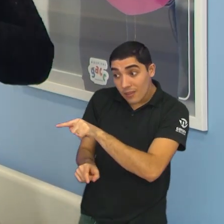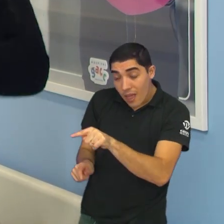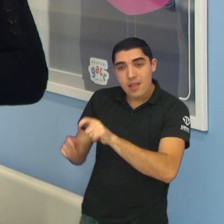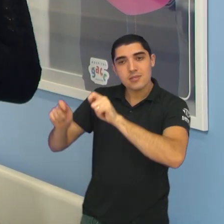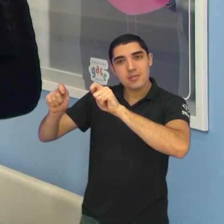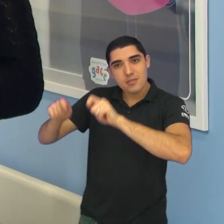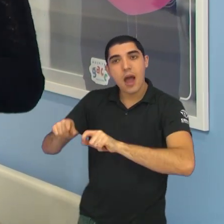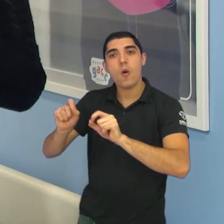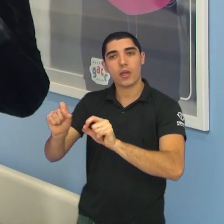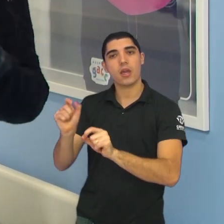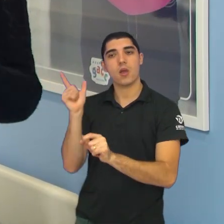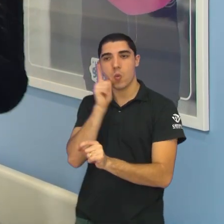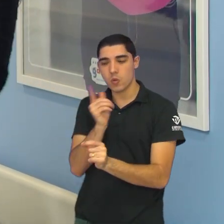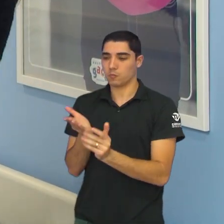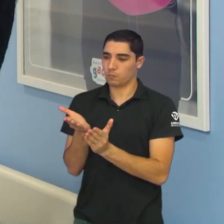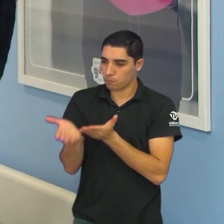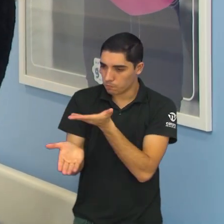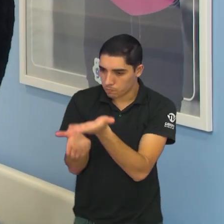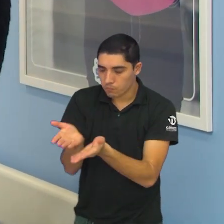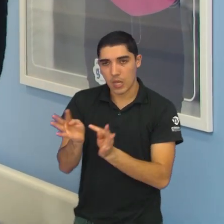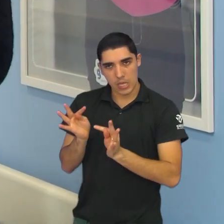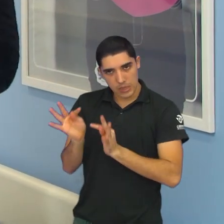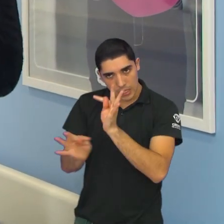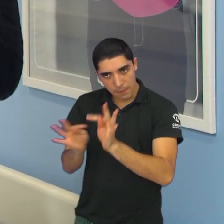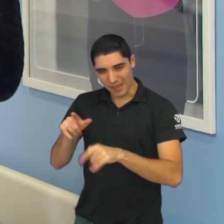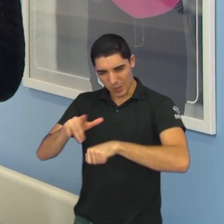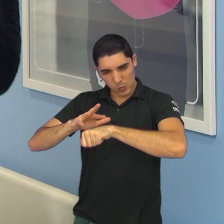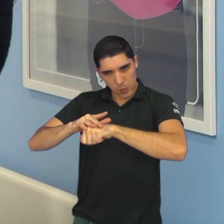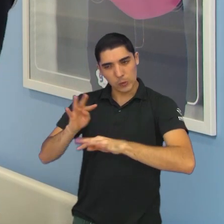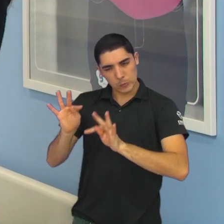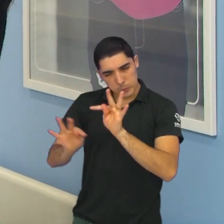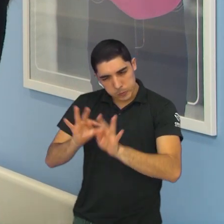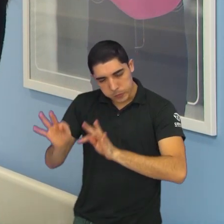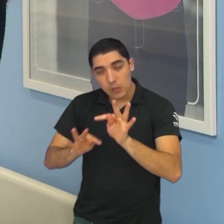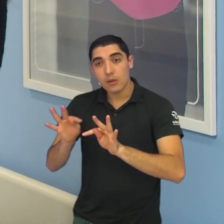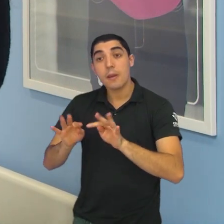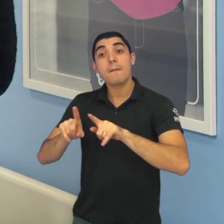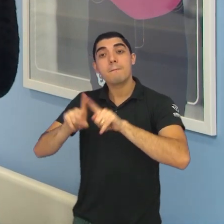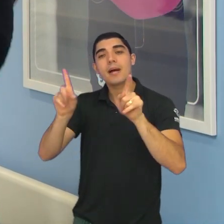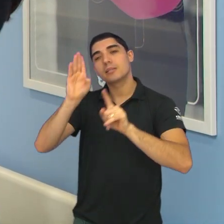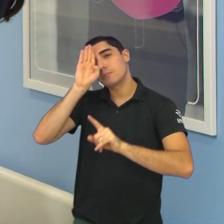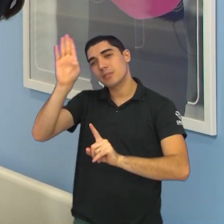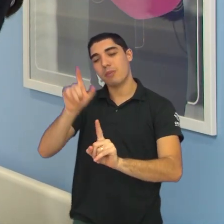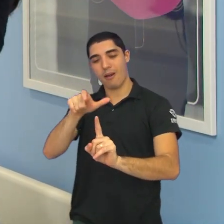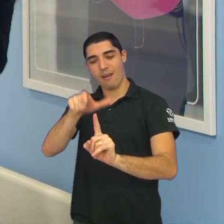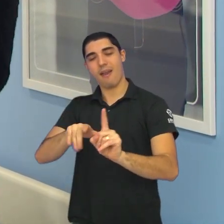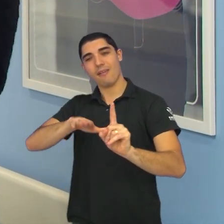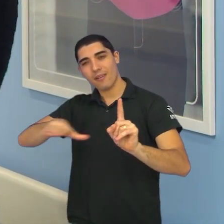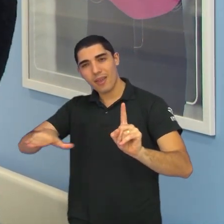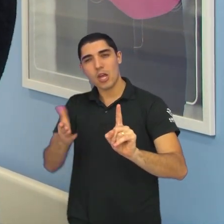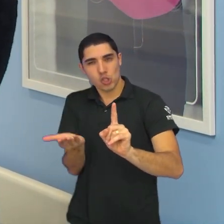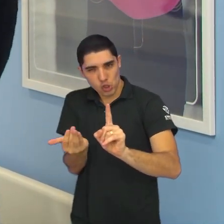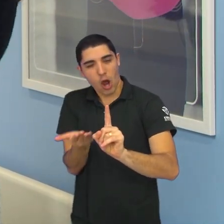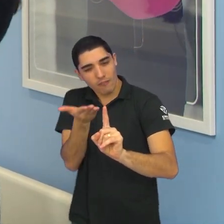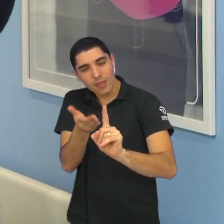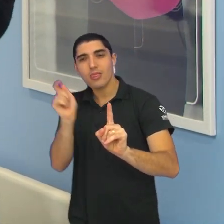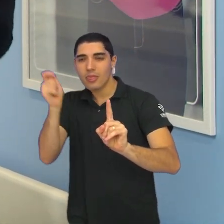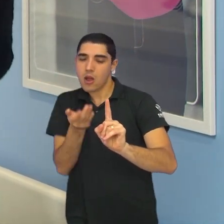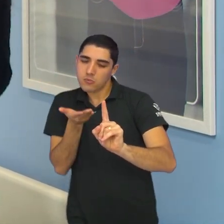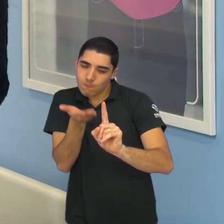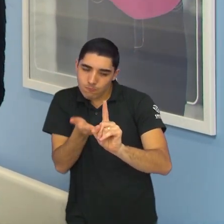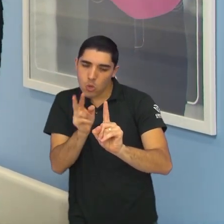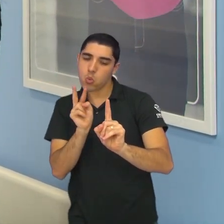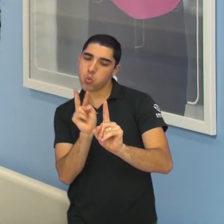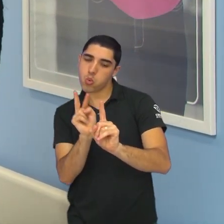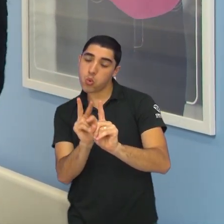vão proporcionar não só o tratamento da doença, mas cuidar da criança, do